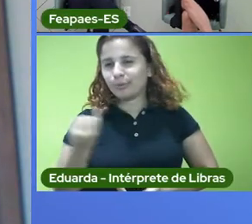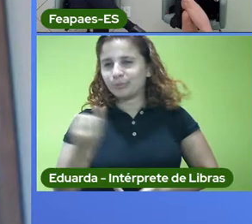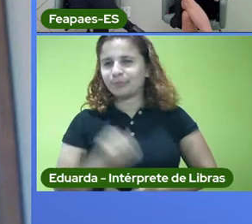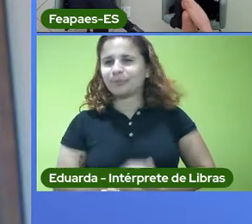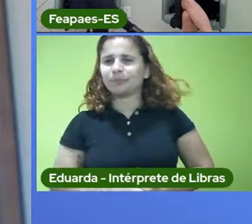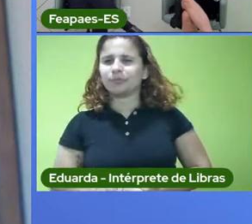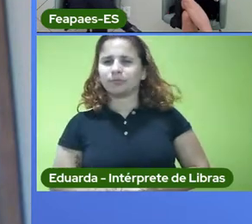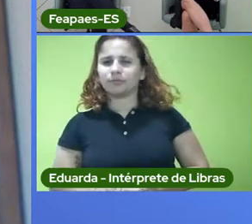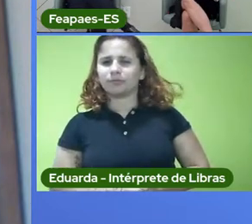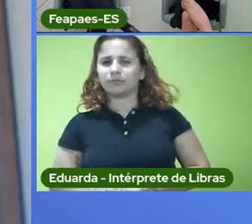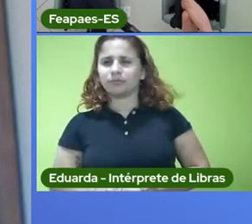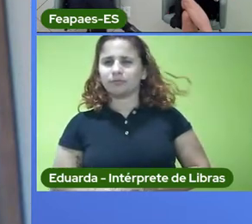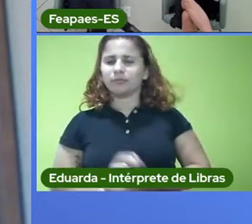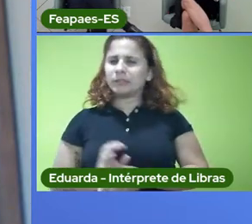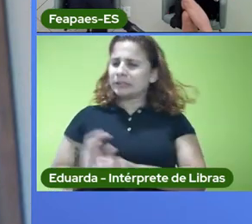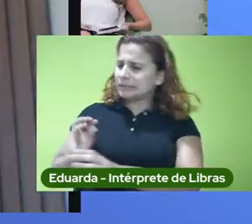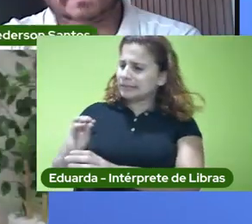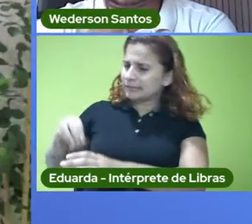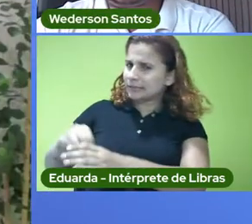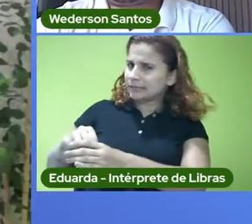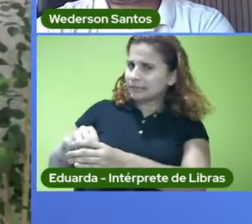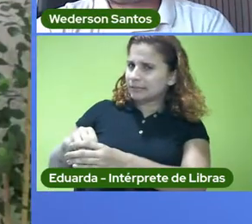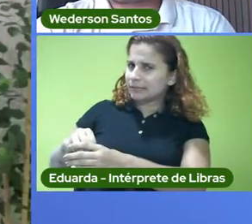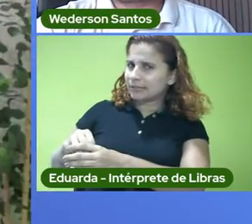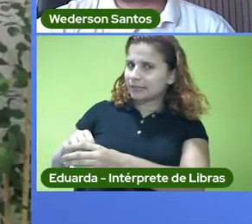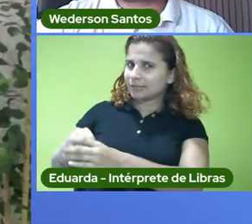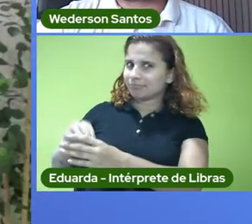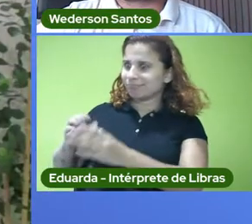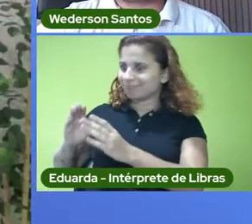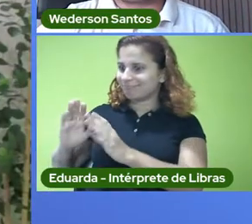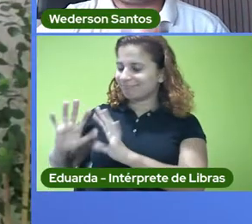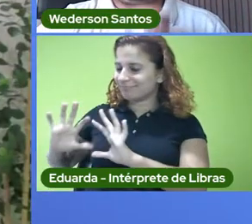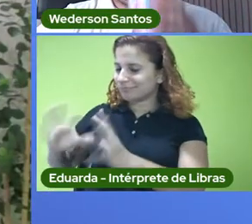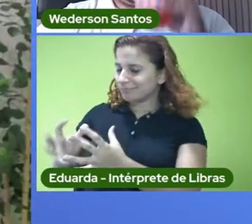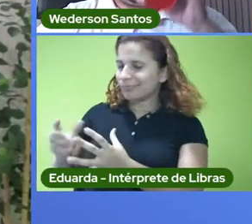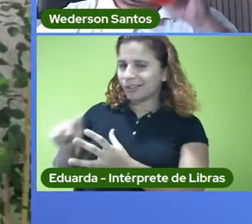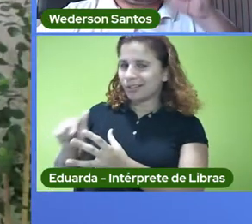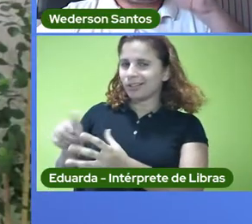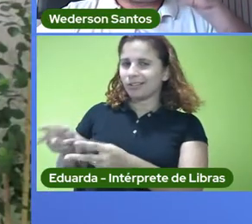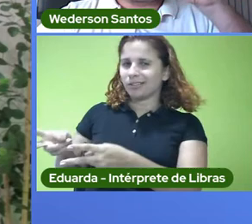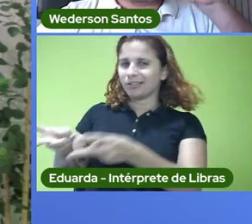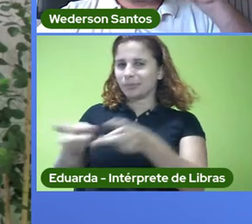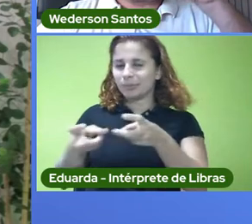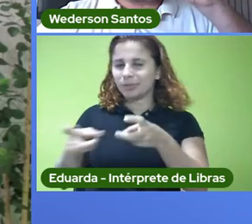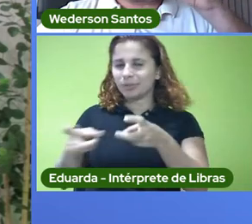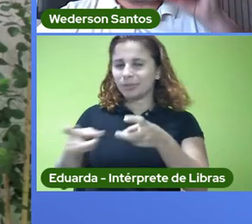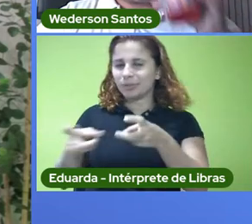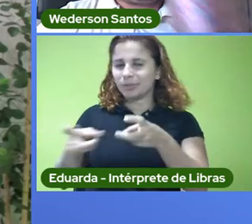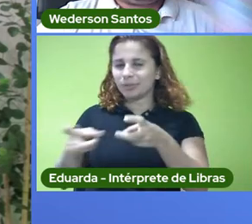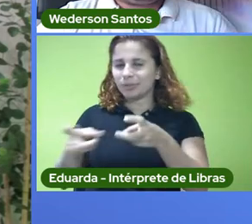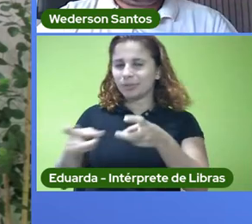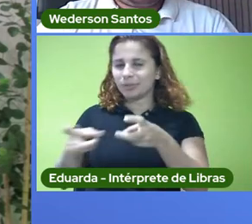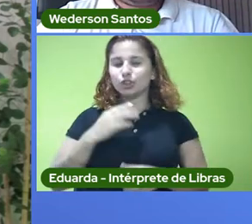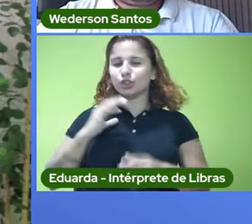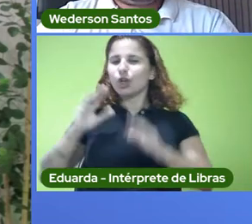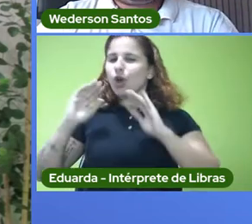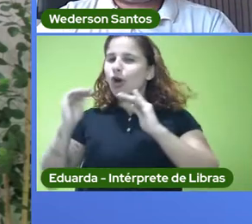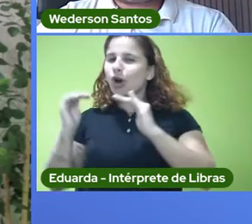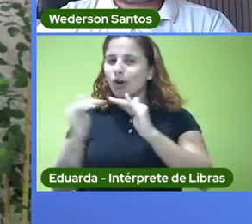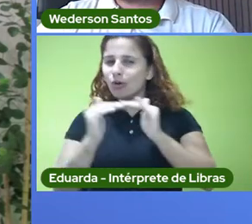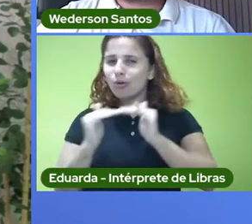E dentro dessa mesma linha, né, a gente estava ouvindo e concordando, professor, porque é muito do debate que a gente